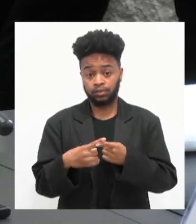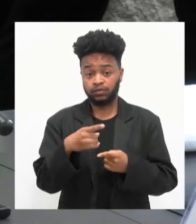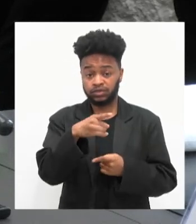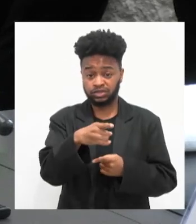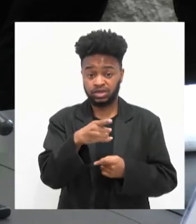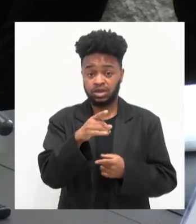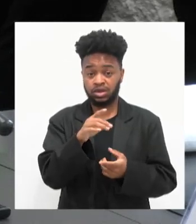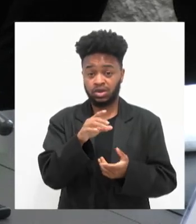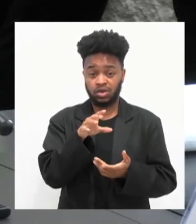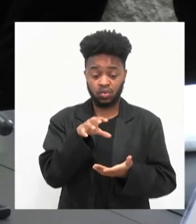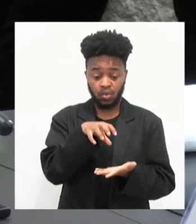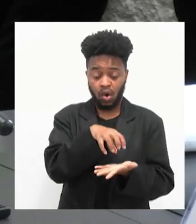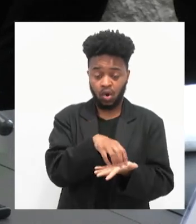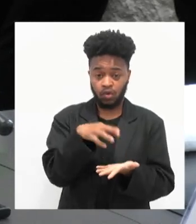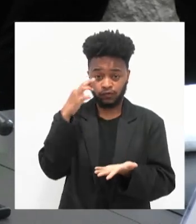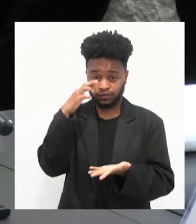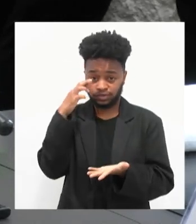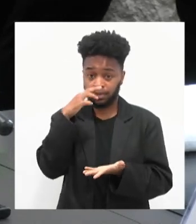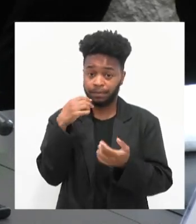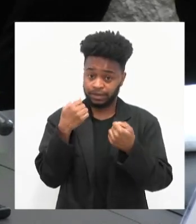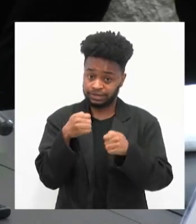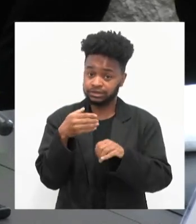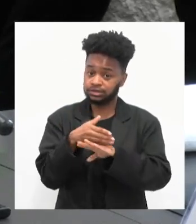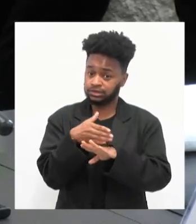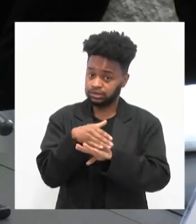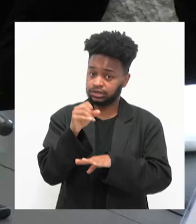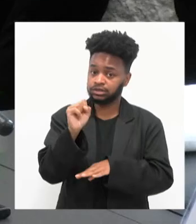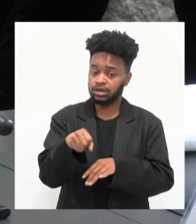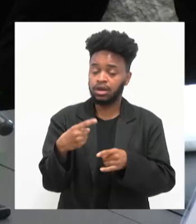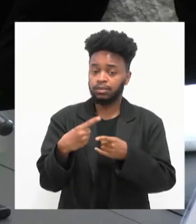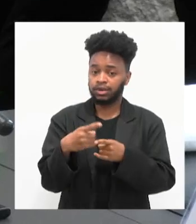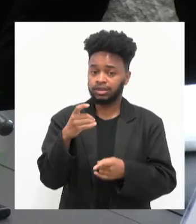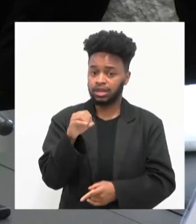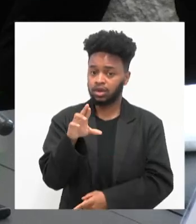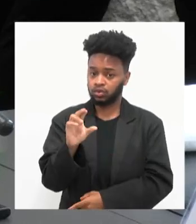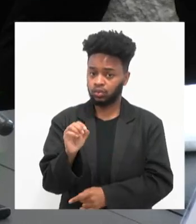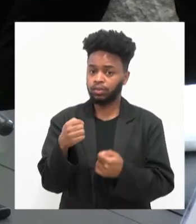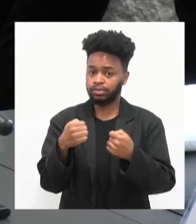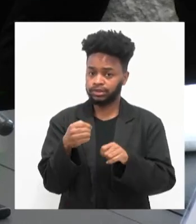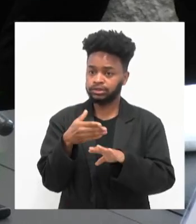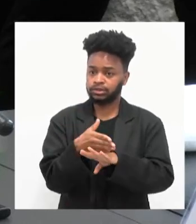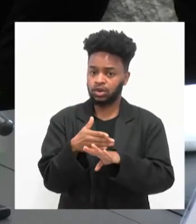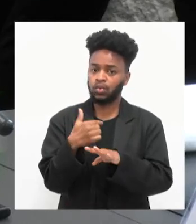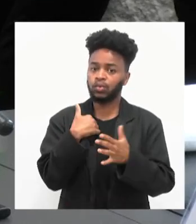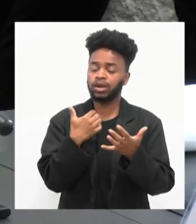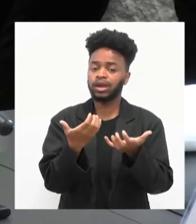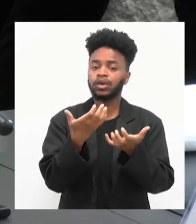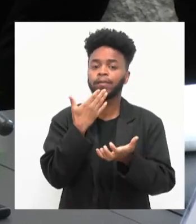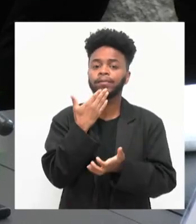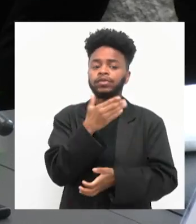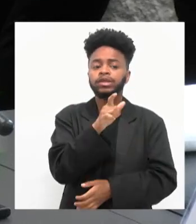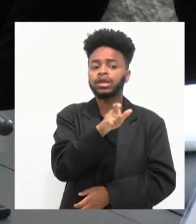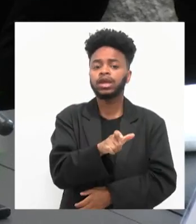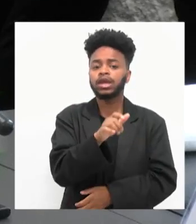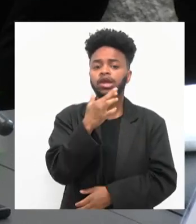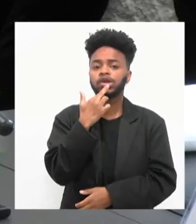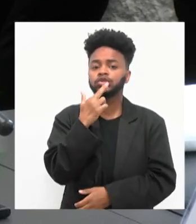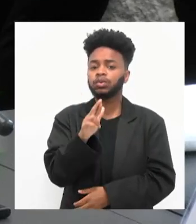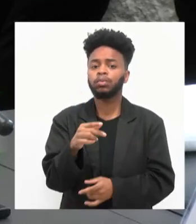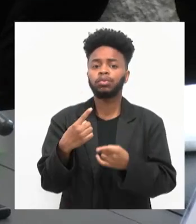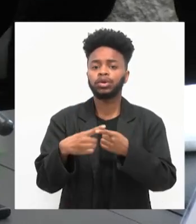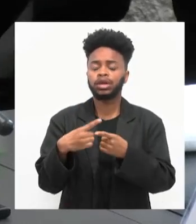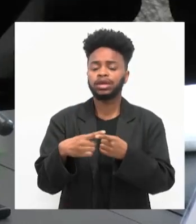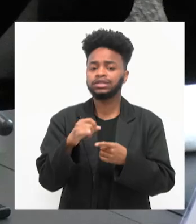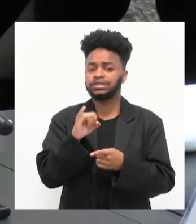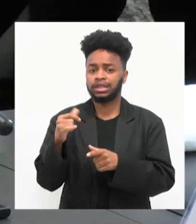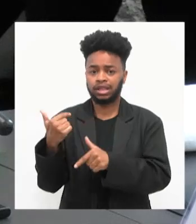fiscalizador. O senhor tinha que estar lá sim. O Detro tinha que estar lá sim. Eu gostaria que o senhor respondesse o porquê, na hora do trabalhador,